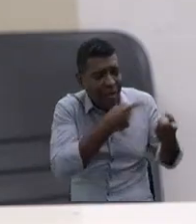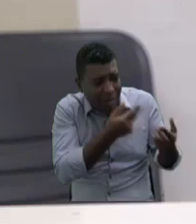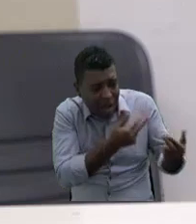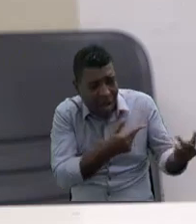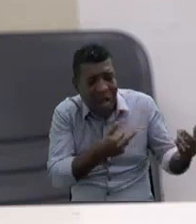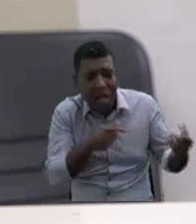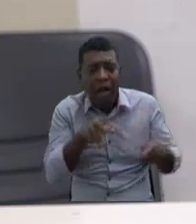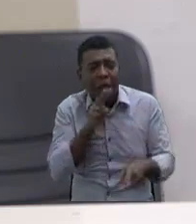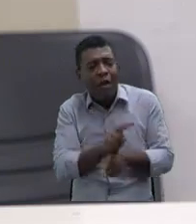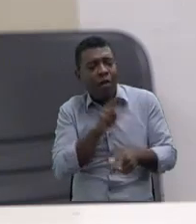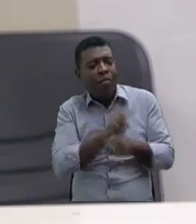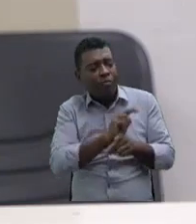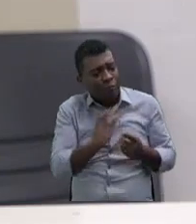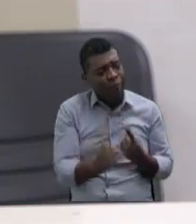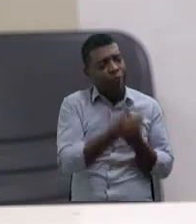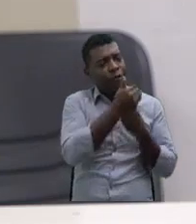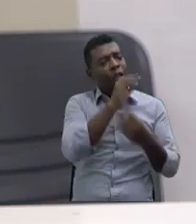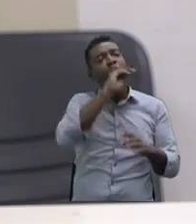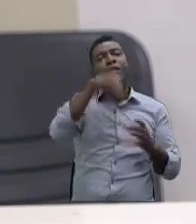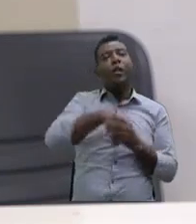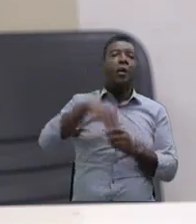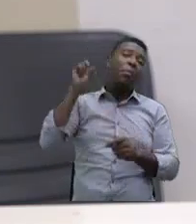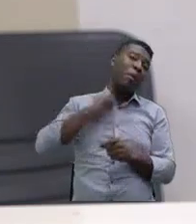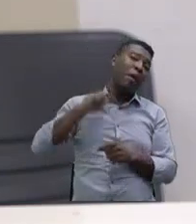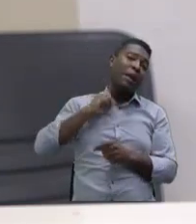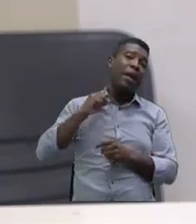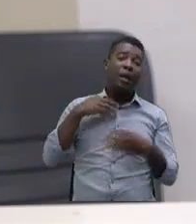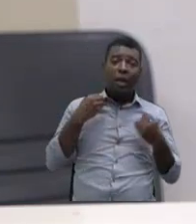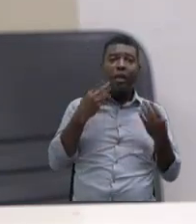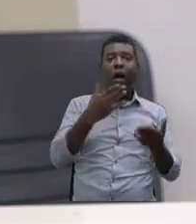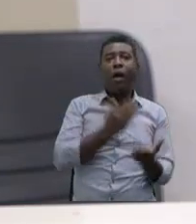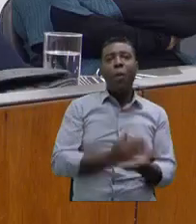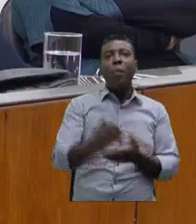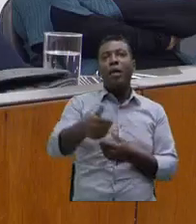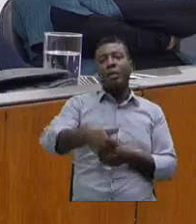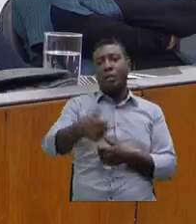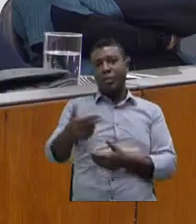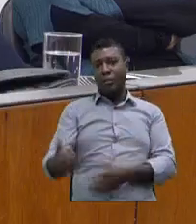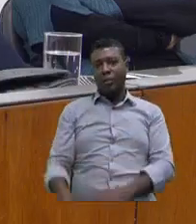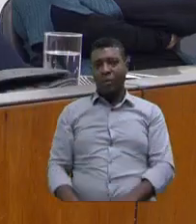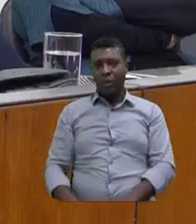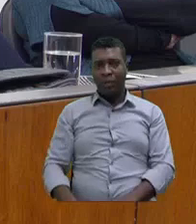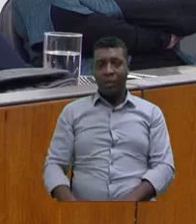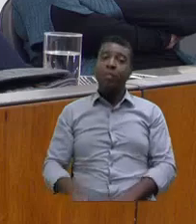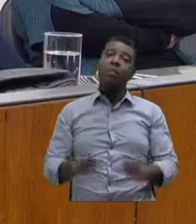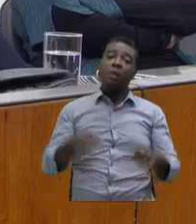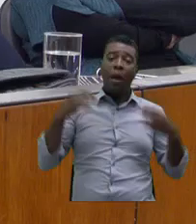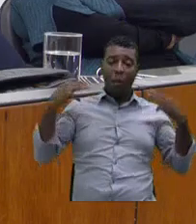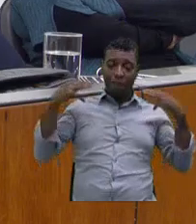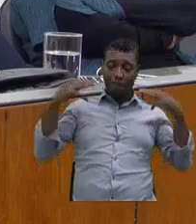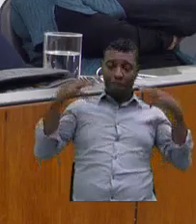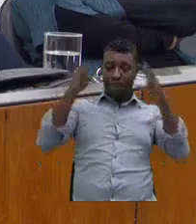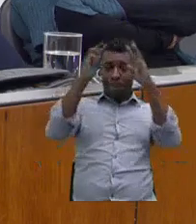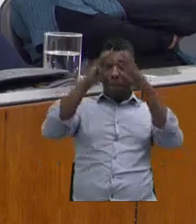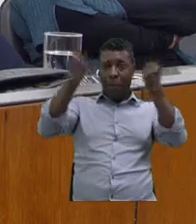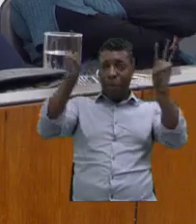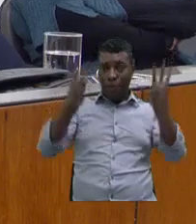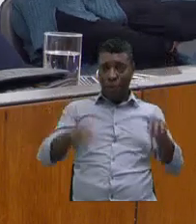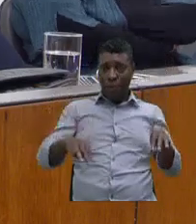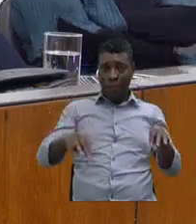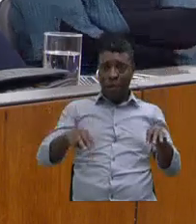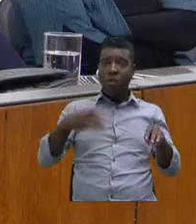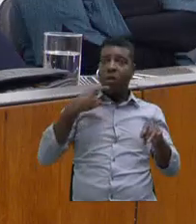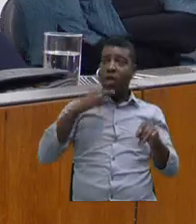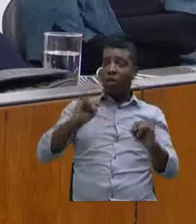Cozinha Mineira, que dá largada aí com esses dois bens. E o Museu da Cachaça, ele hoje está cedido para